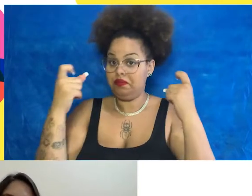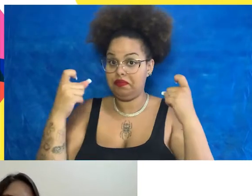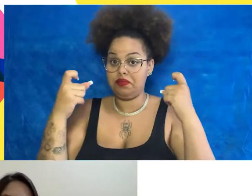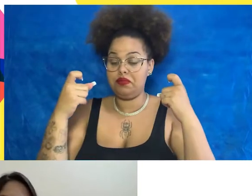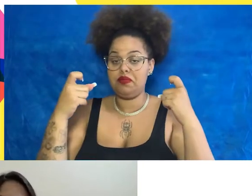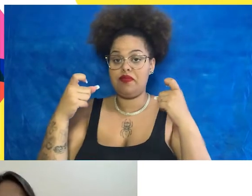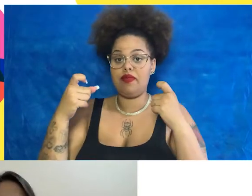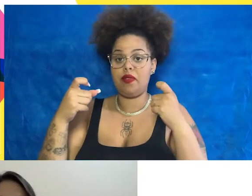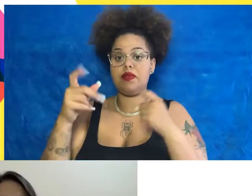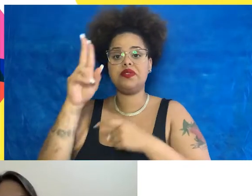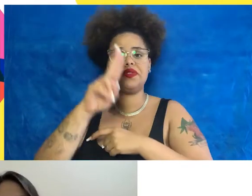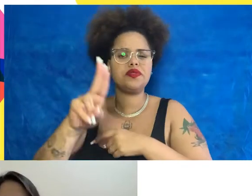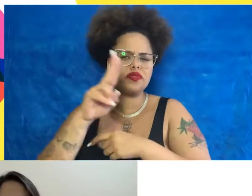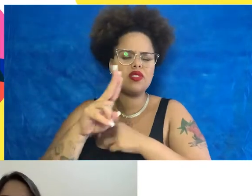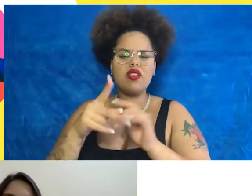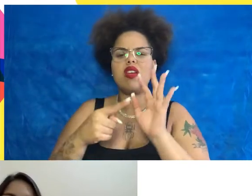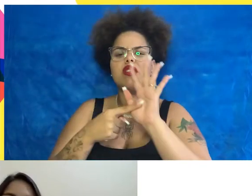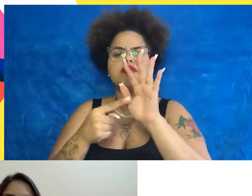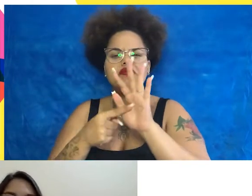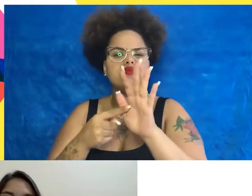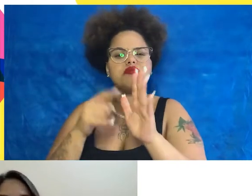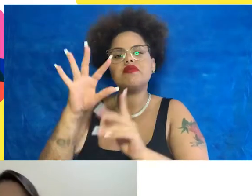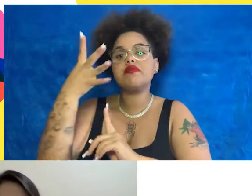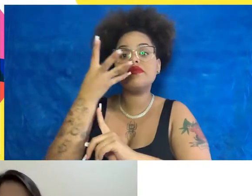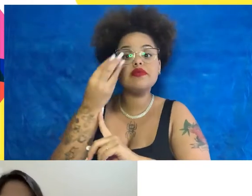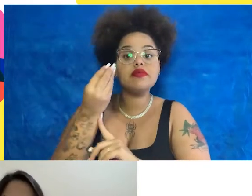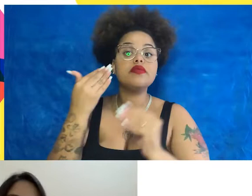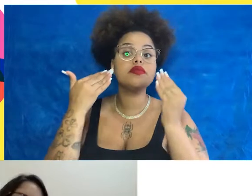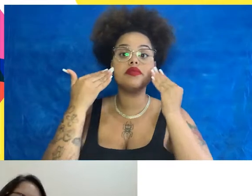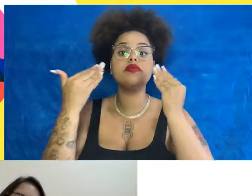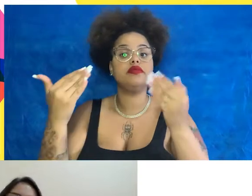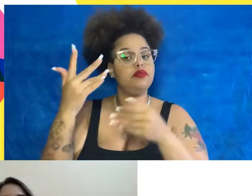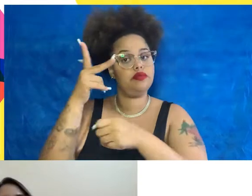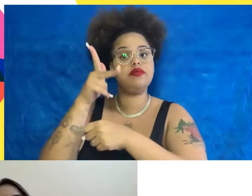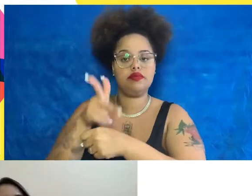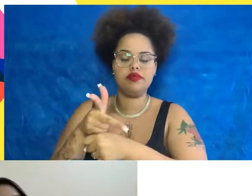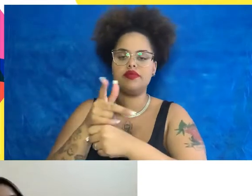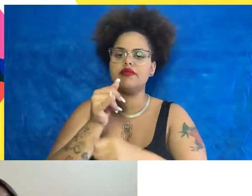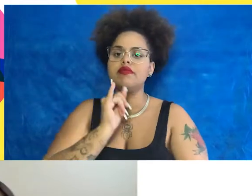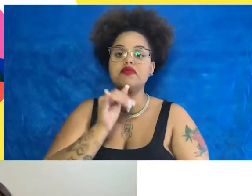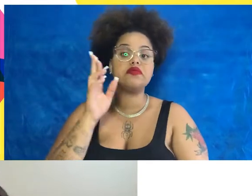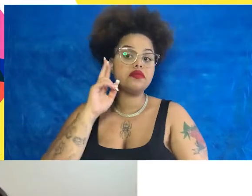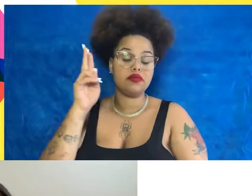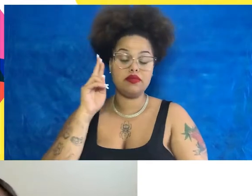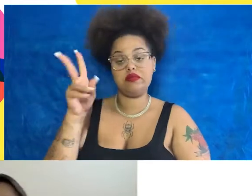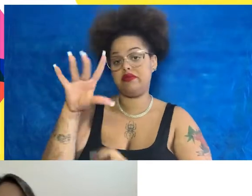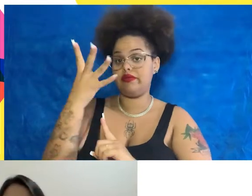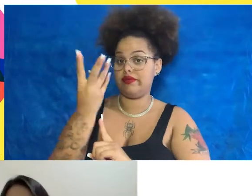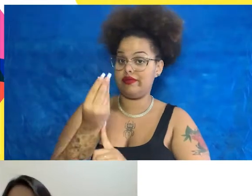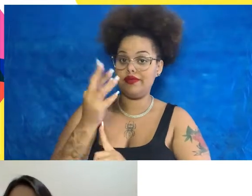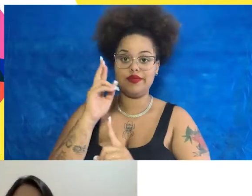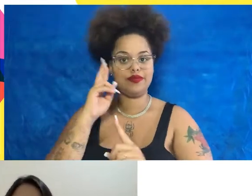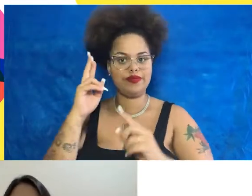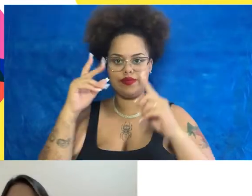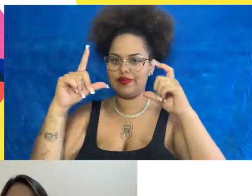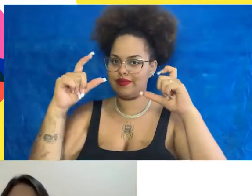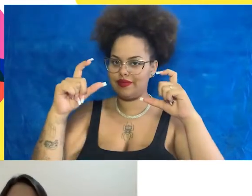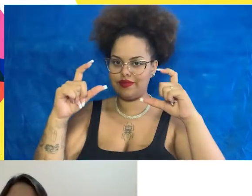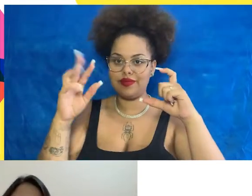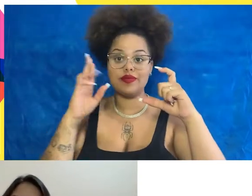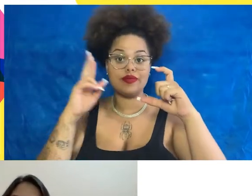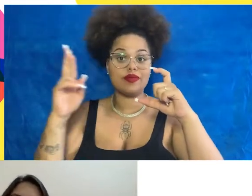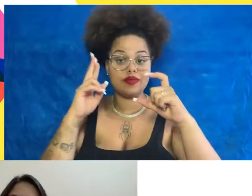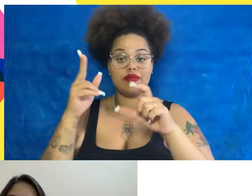Utilizando diversas manifestações artísticas frente às câmeras, como por exemplo a direção de arte, a direção de fotografia, a